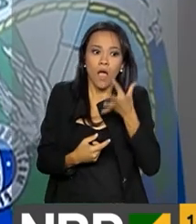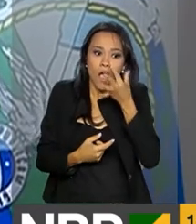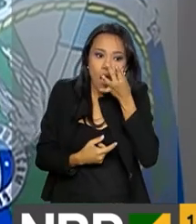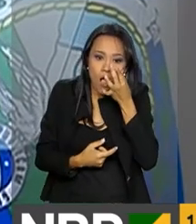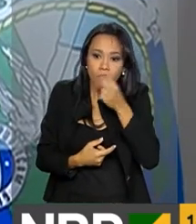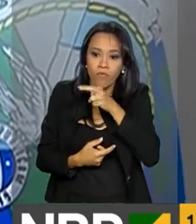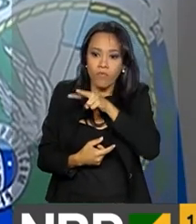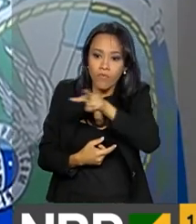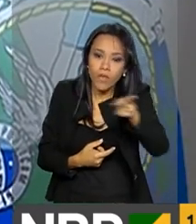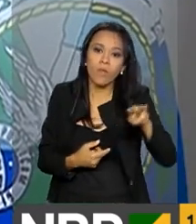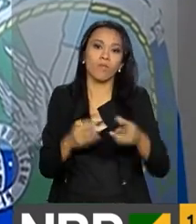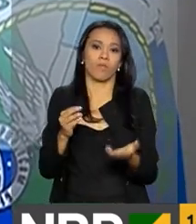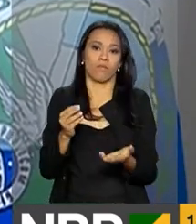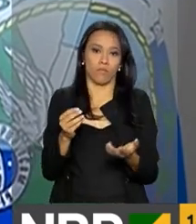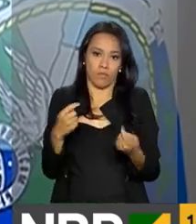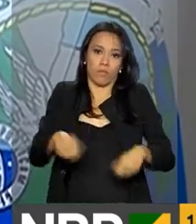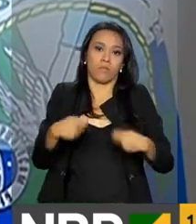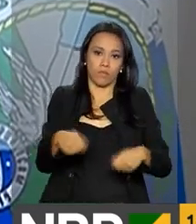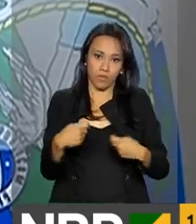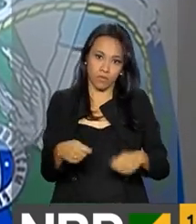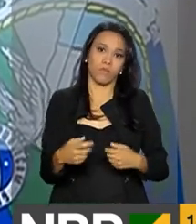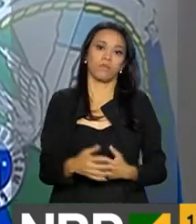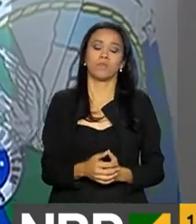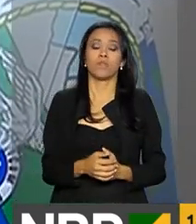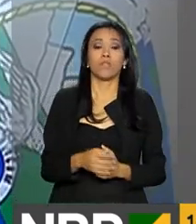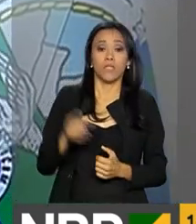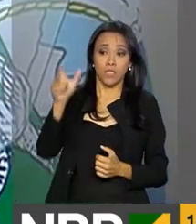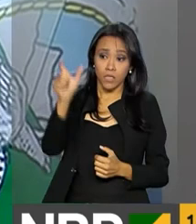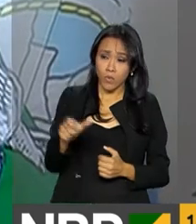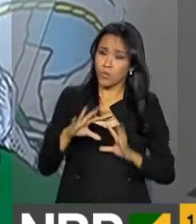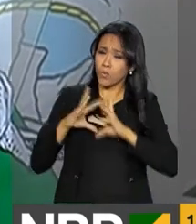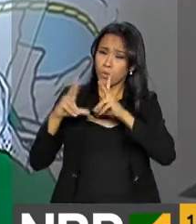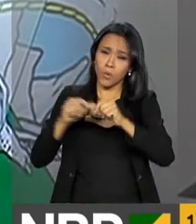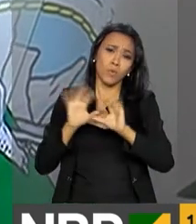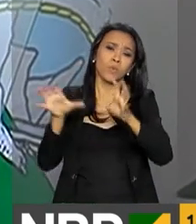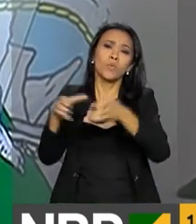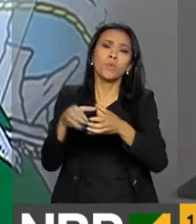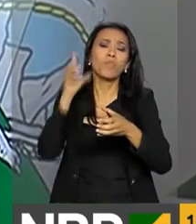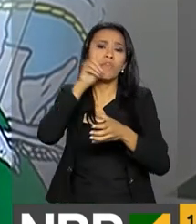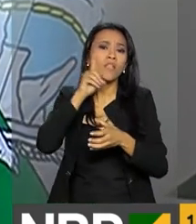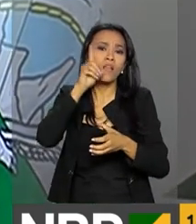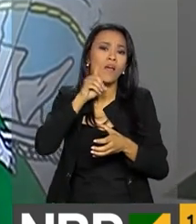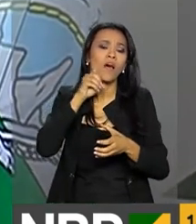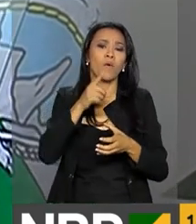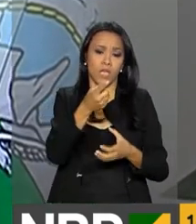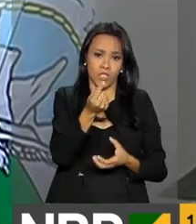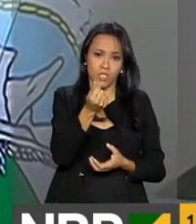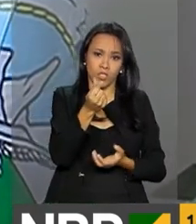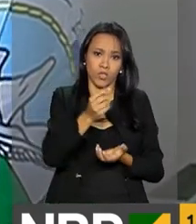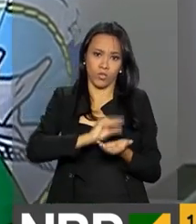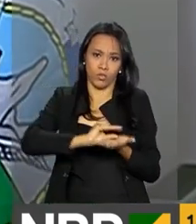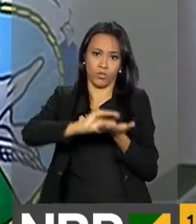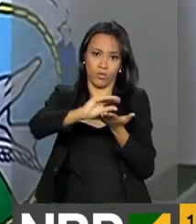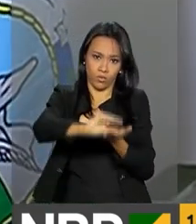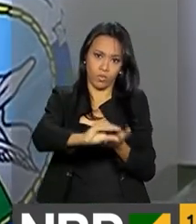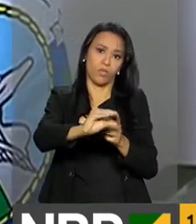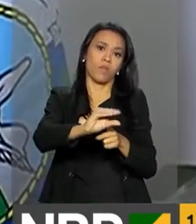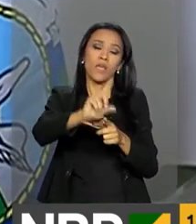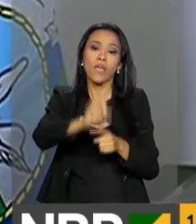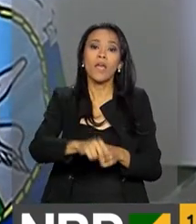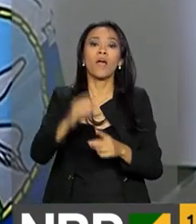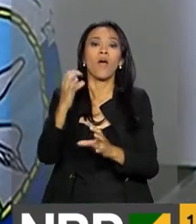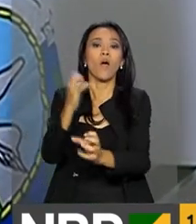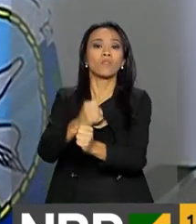Rodrigo Maia sempre patrocinou, né, ao lado do Moreira Franco, toda a bancada federal, essas verbas também do orçamento